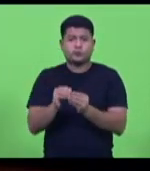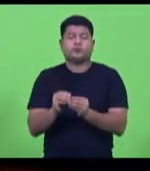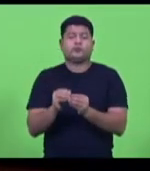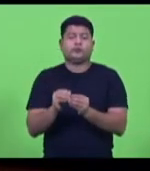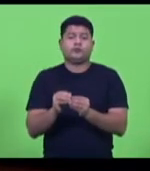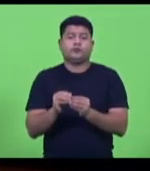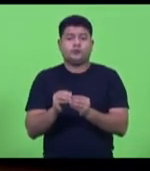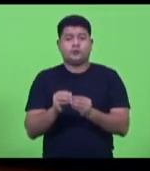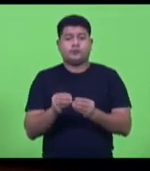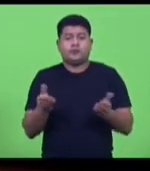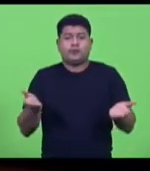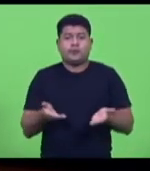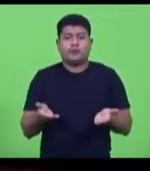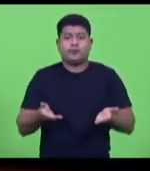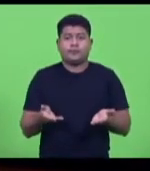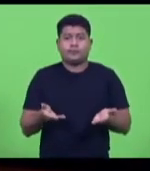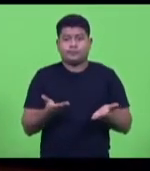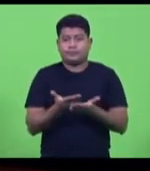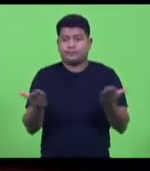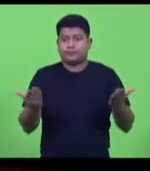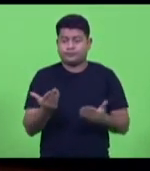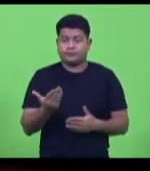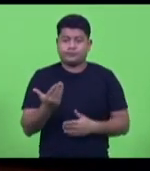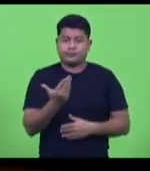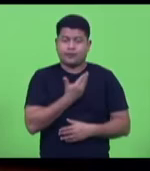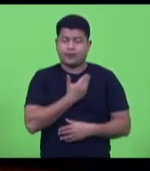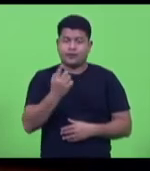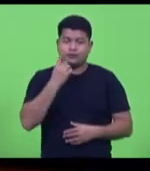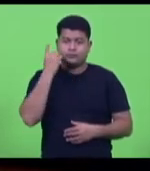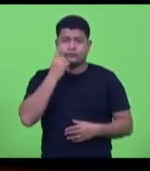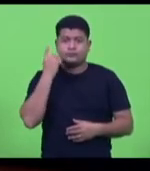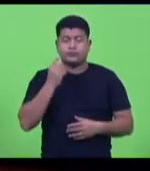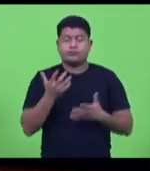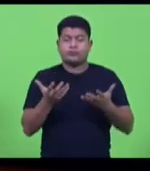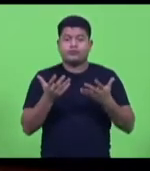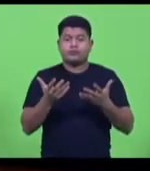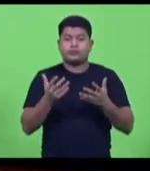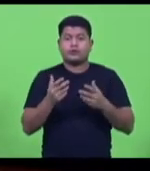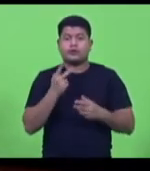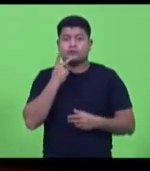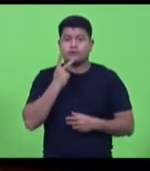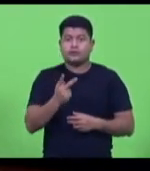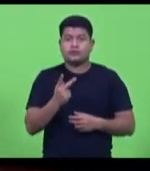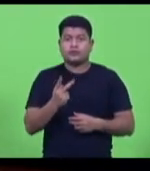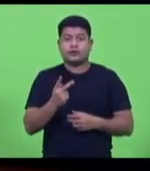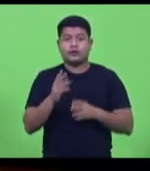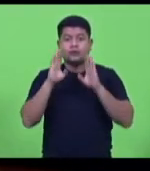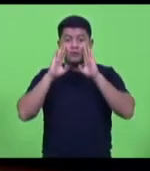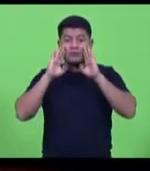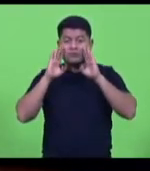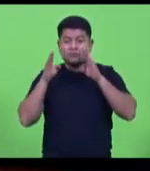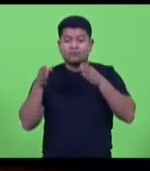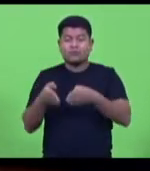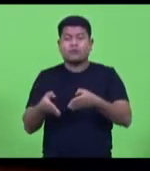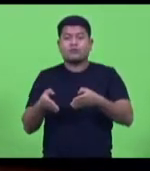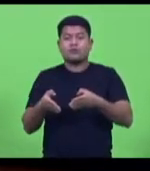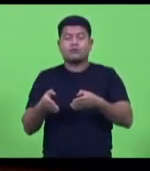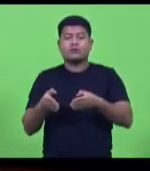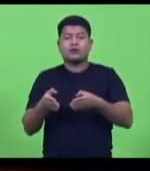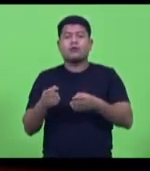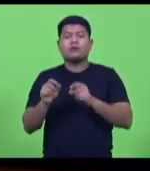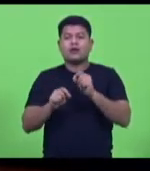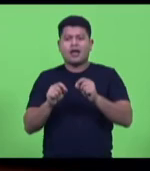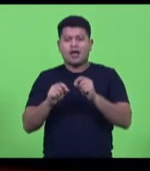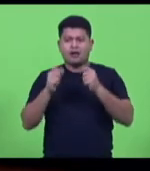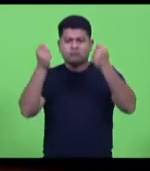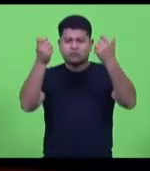aqui, colegas deputados e deputadas, mas eu quero dizer que o foco central não é esse. O foco central é que,